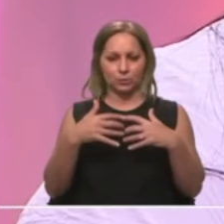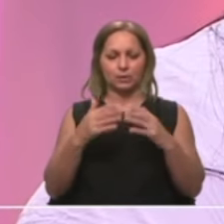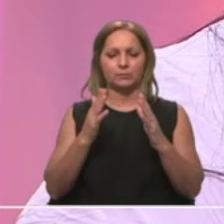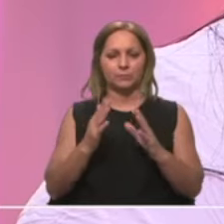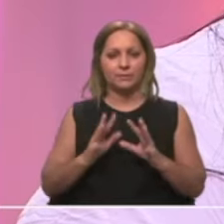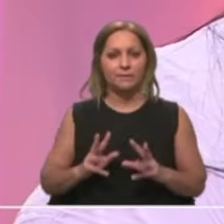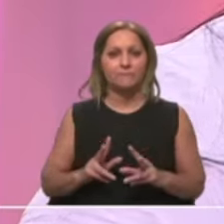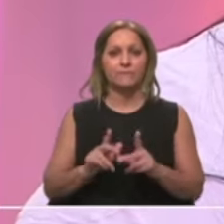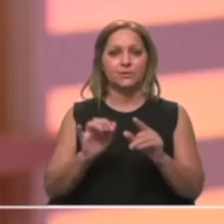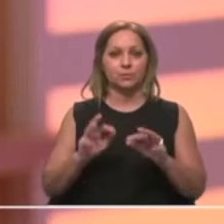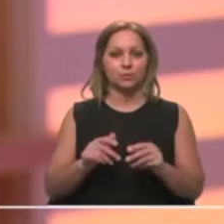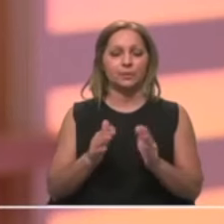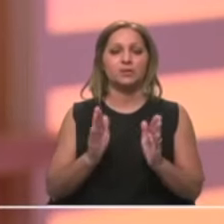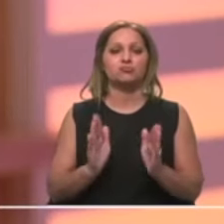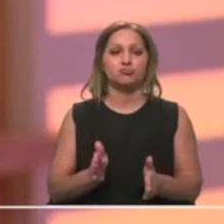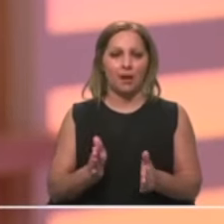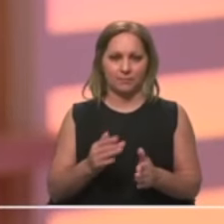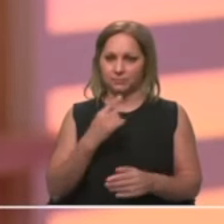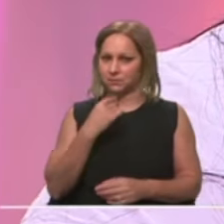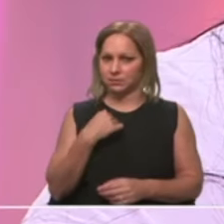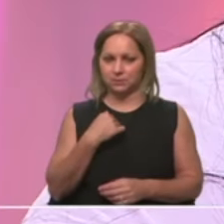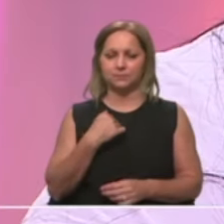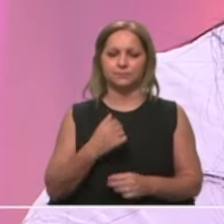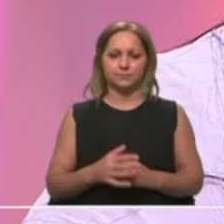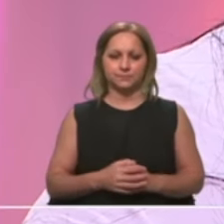fisioterapia, imediatamente.